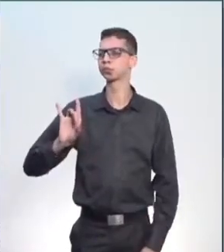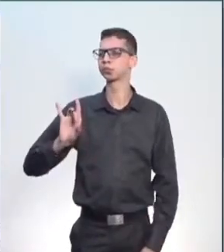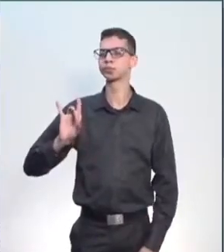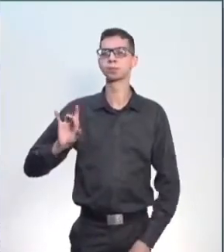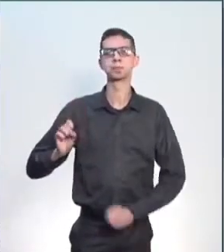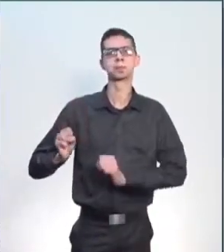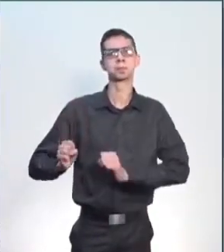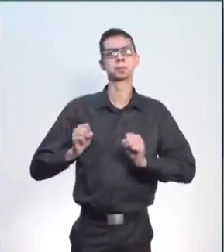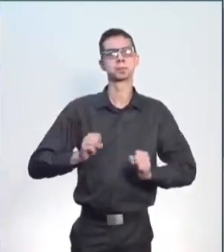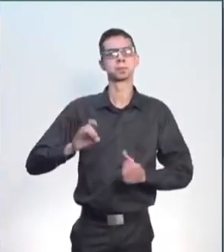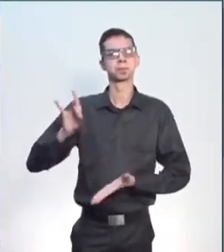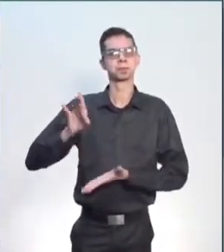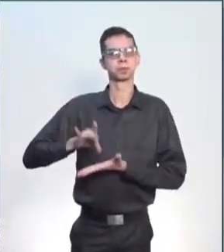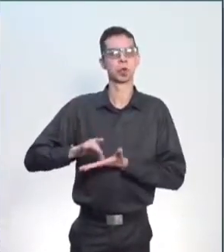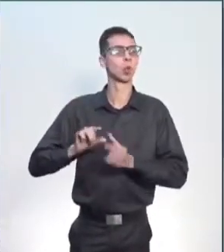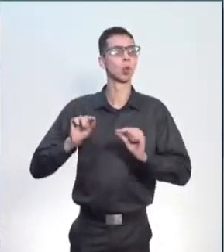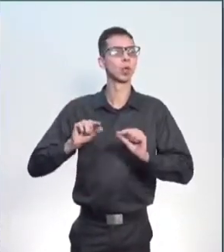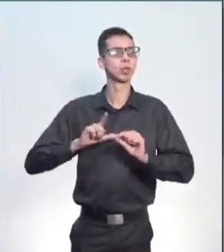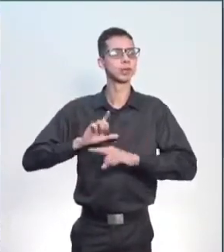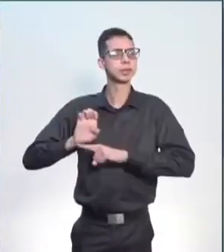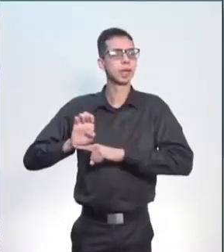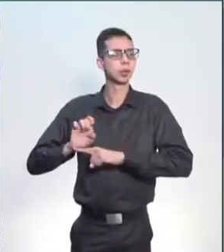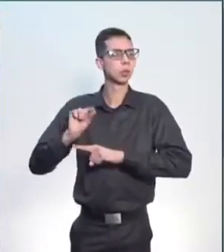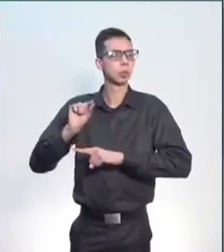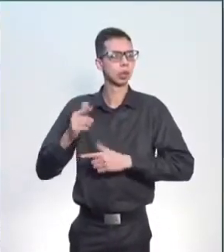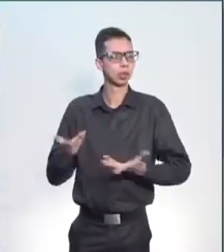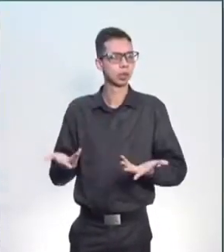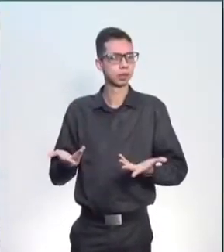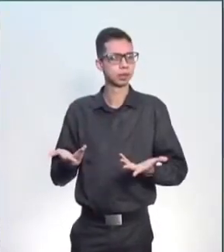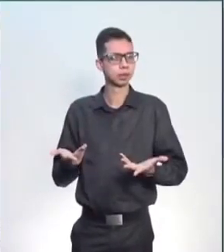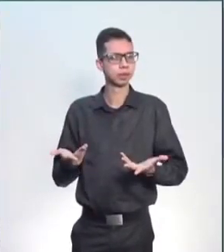a gente tem no Estado, né, que ajuda